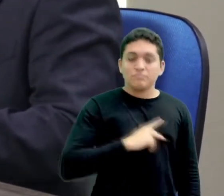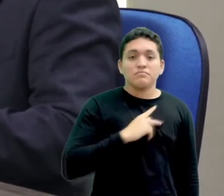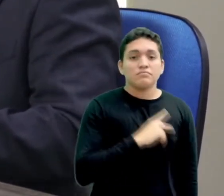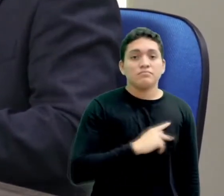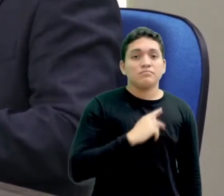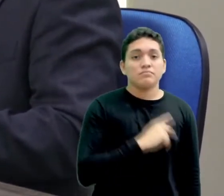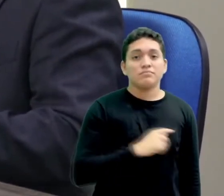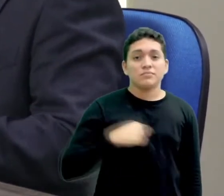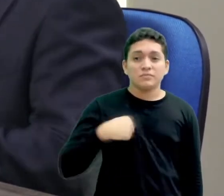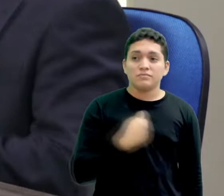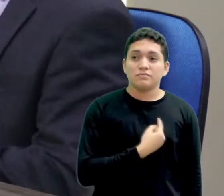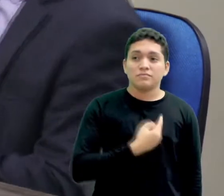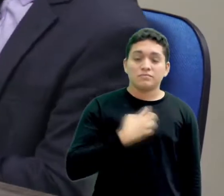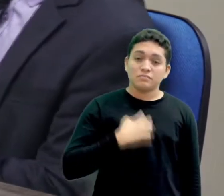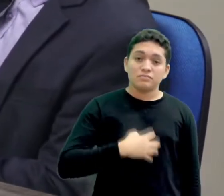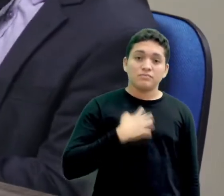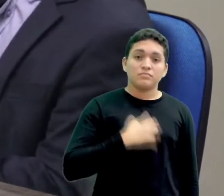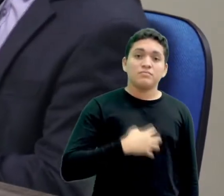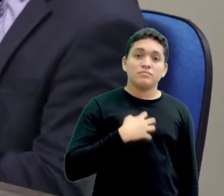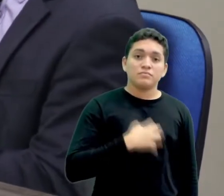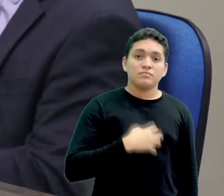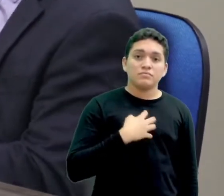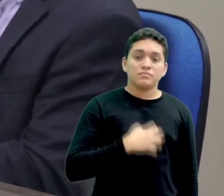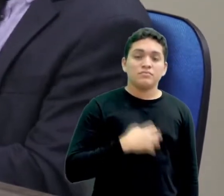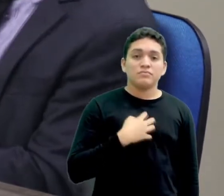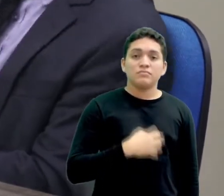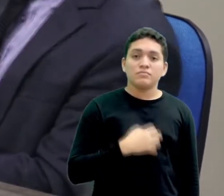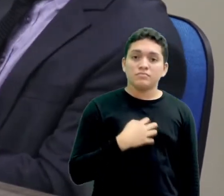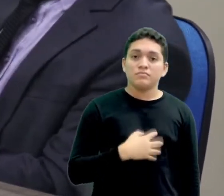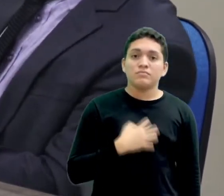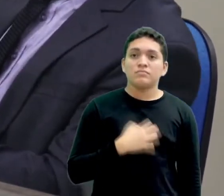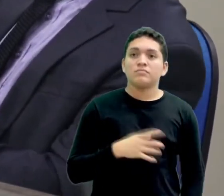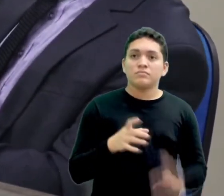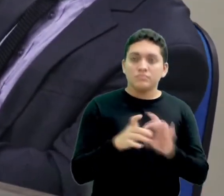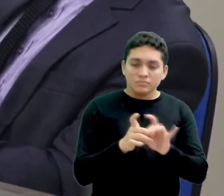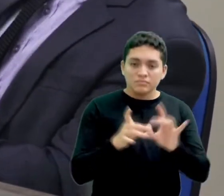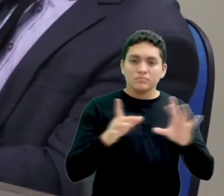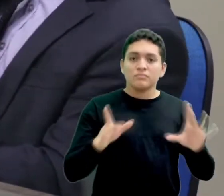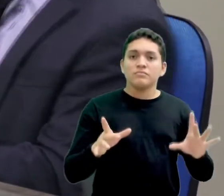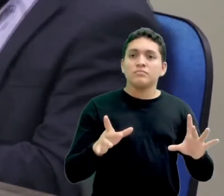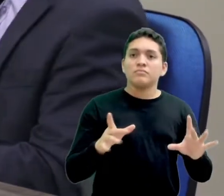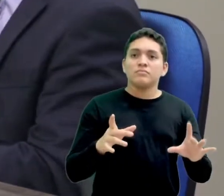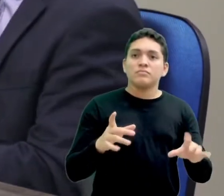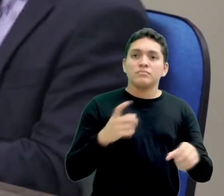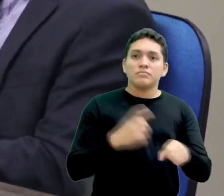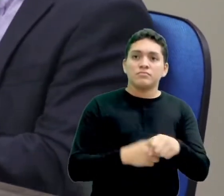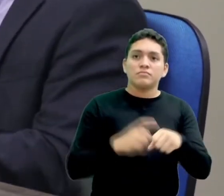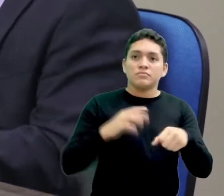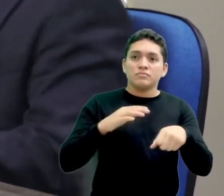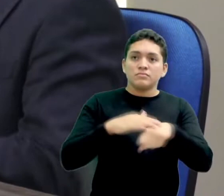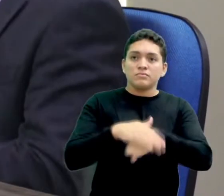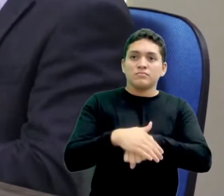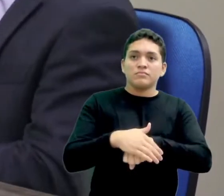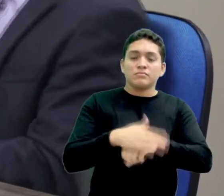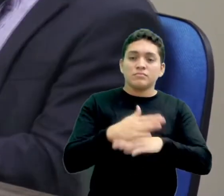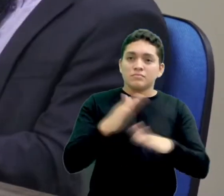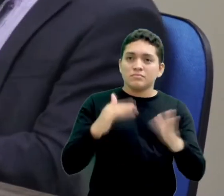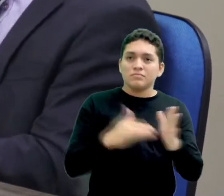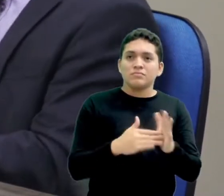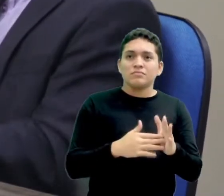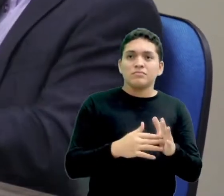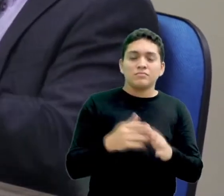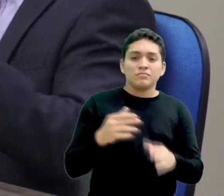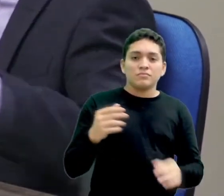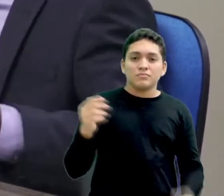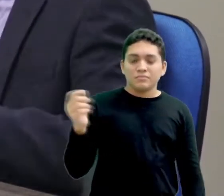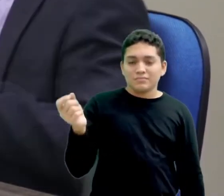sobre a vossa ira. Nutrir esse sentimento. Exato, não permita que isso dure uma noite inteira. Você vai dormir, o sol se